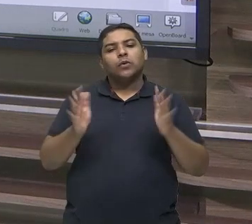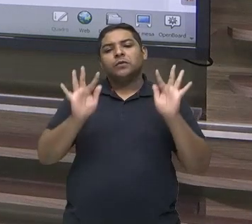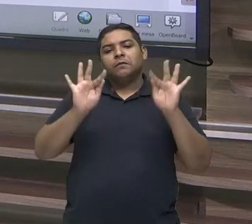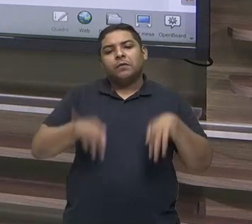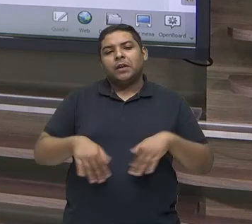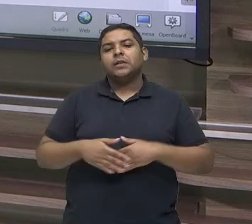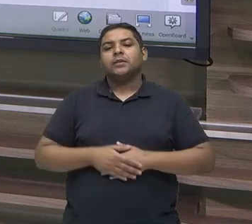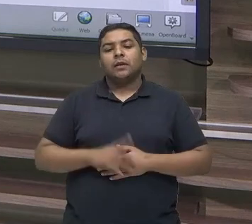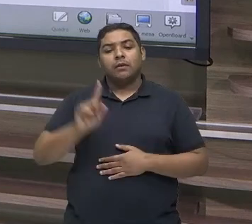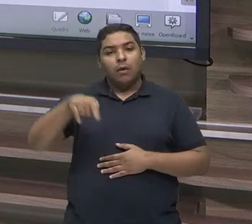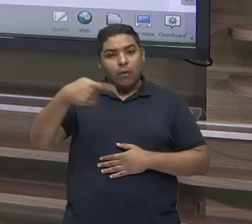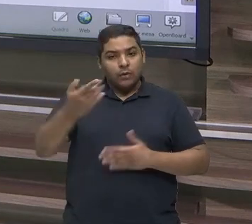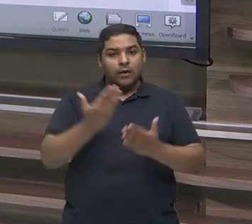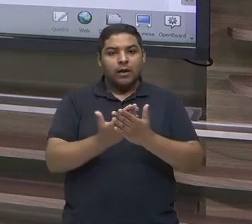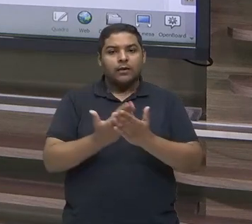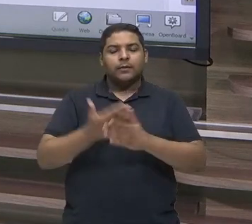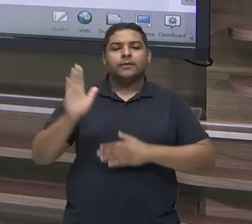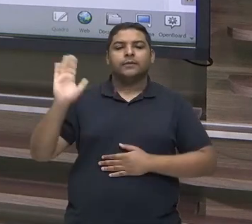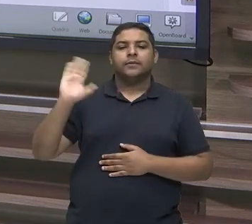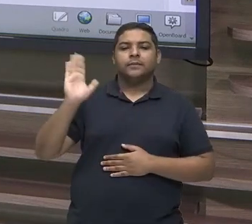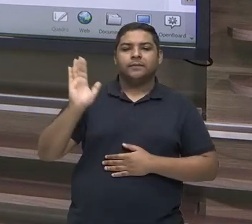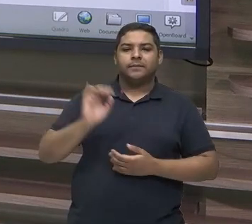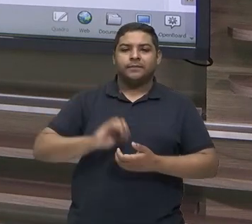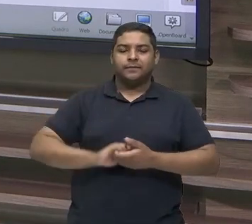nos vemos aí nas próximas aulas. Bye, bye!